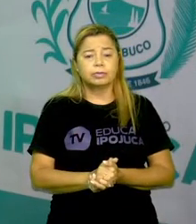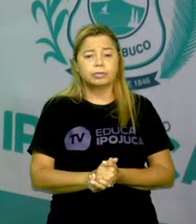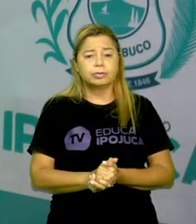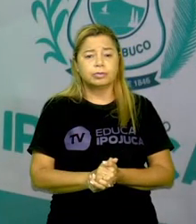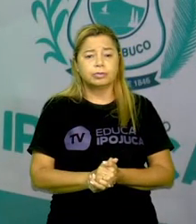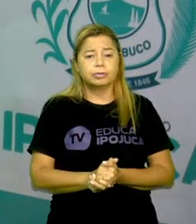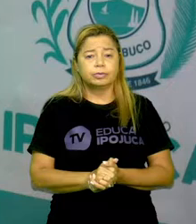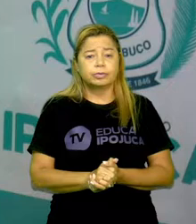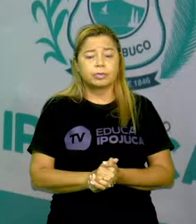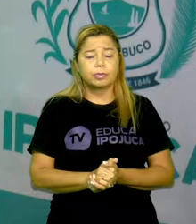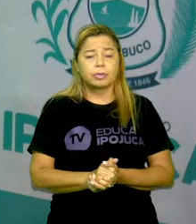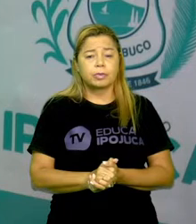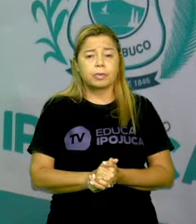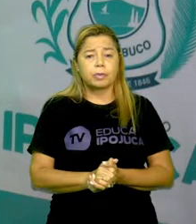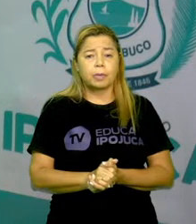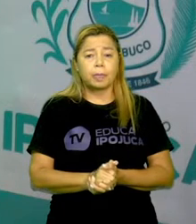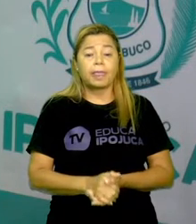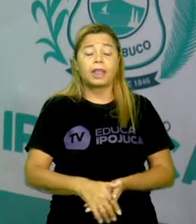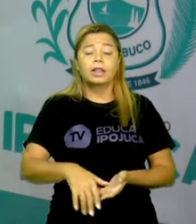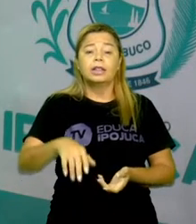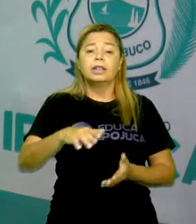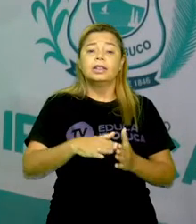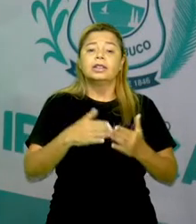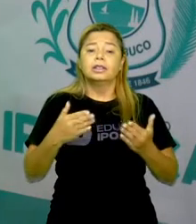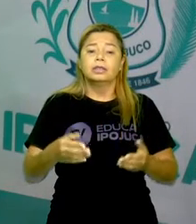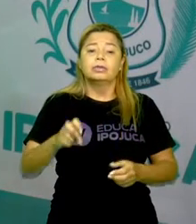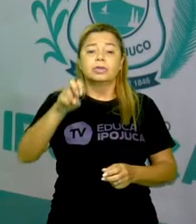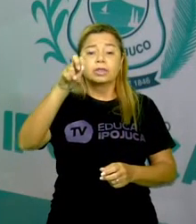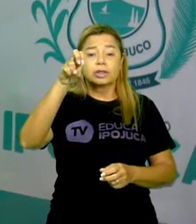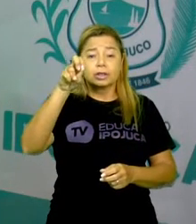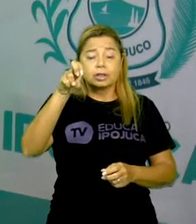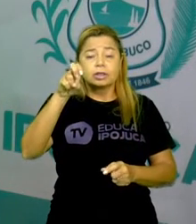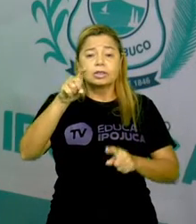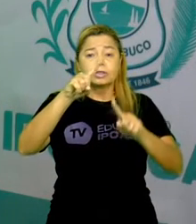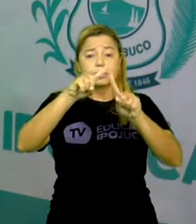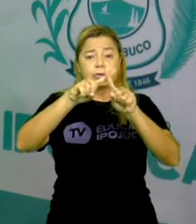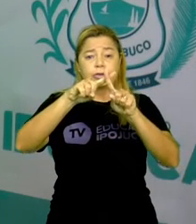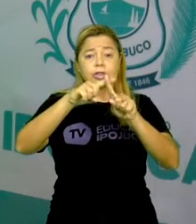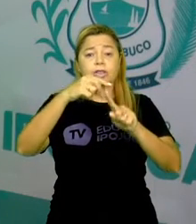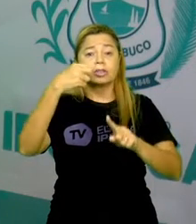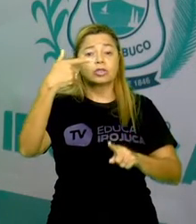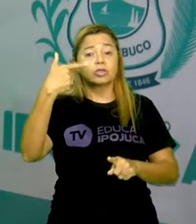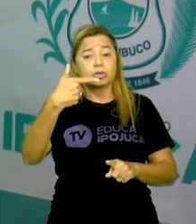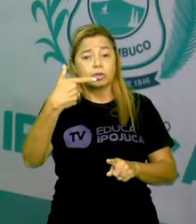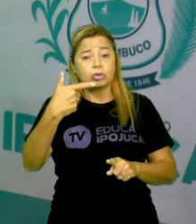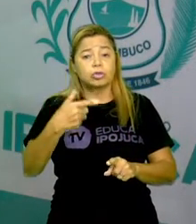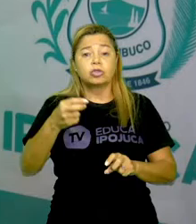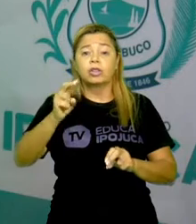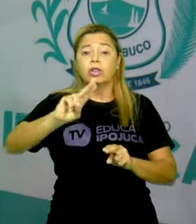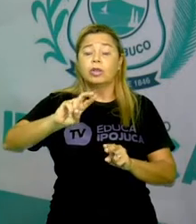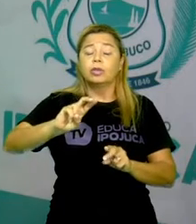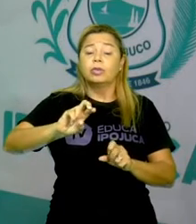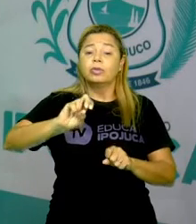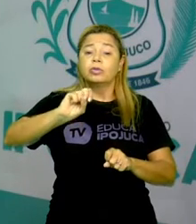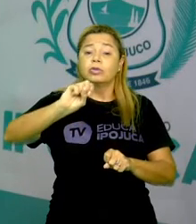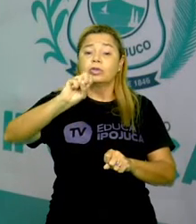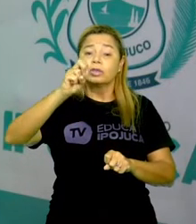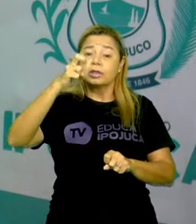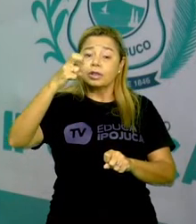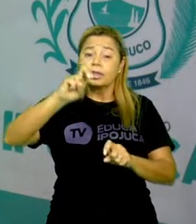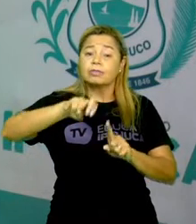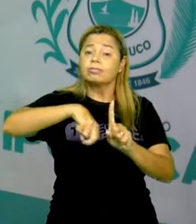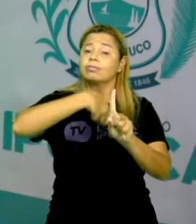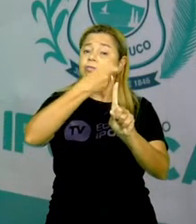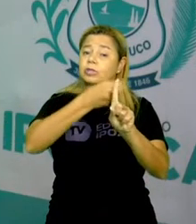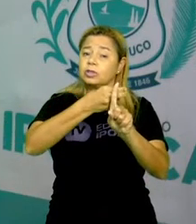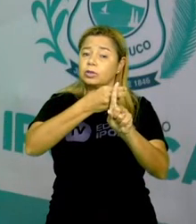Quando fazemos 5 vezes 2, nós estamos buscando o dobro de 5. 5 mais 5,